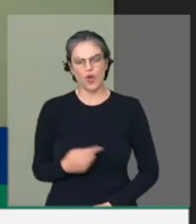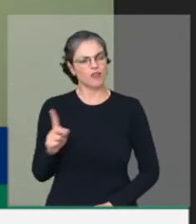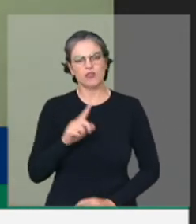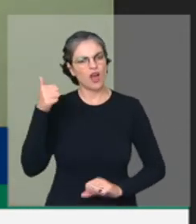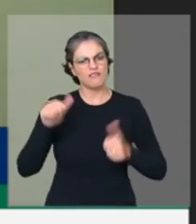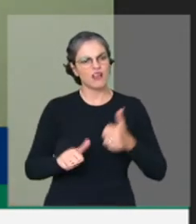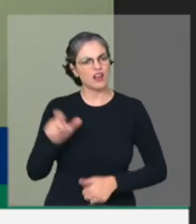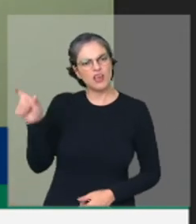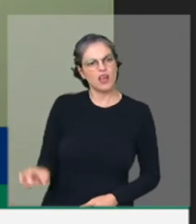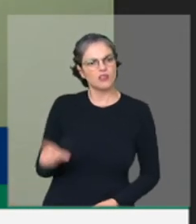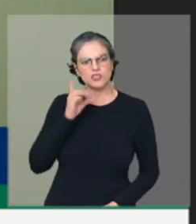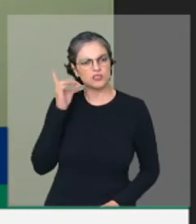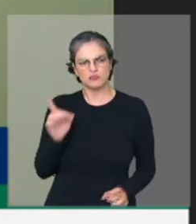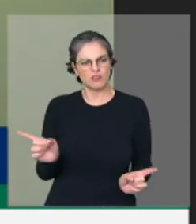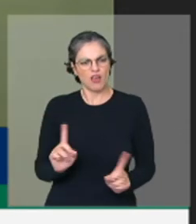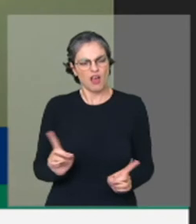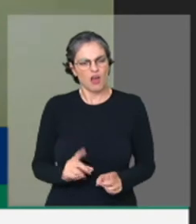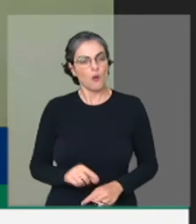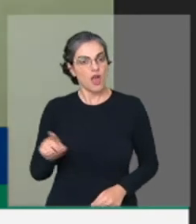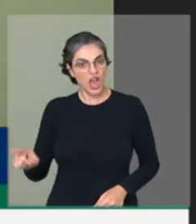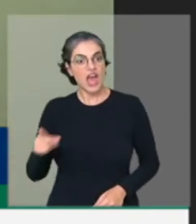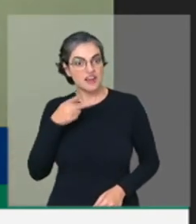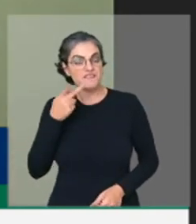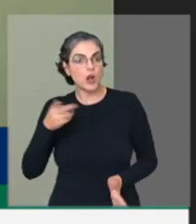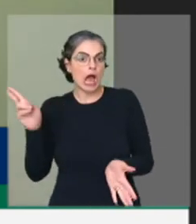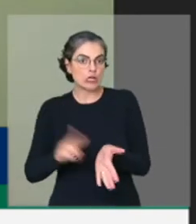falou. Ele mesmo disse que errou.